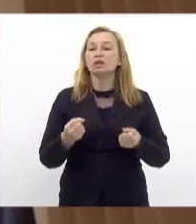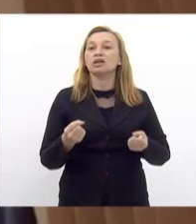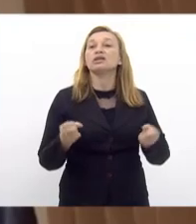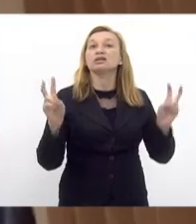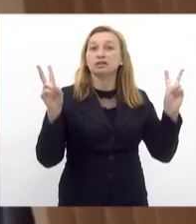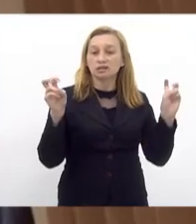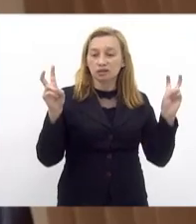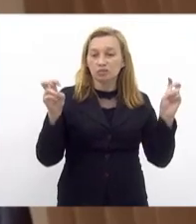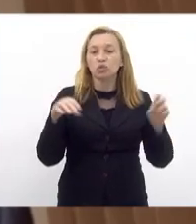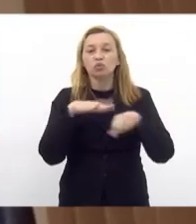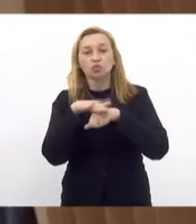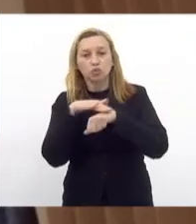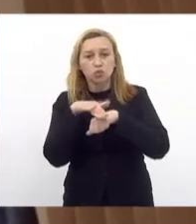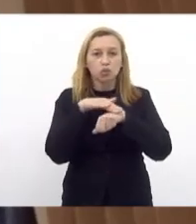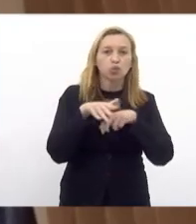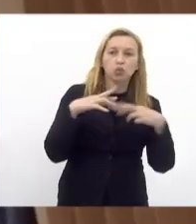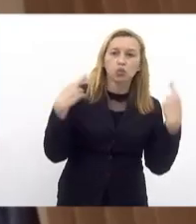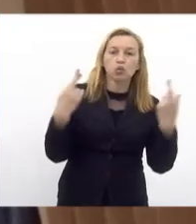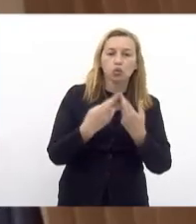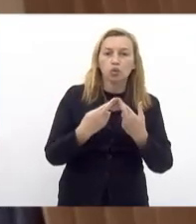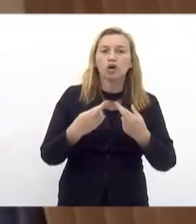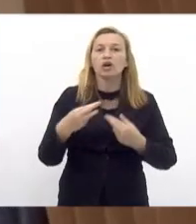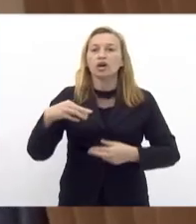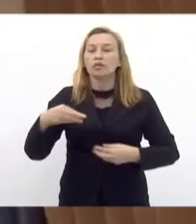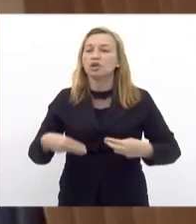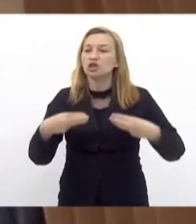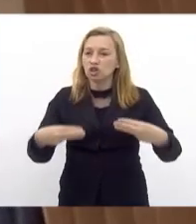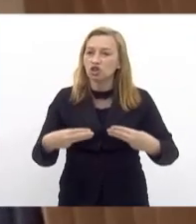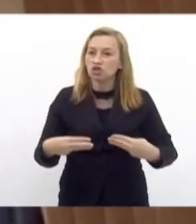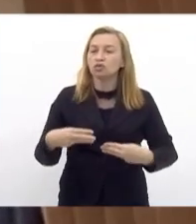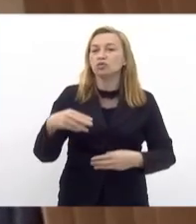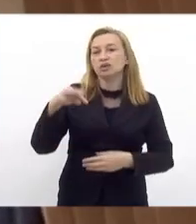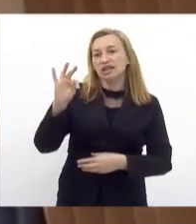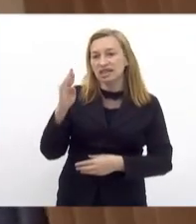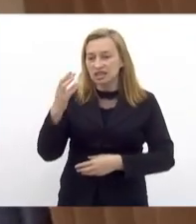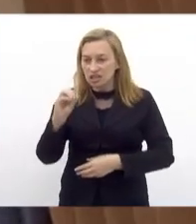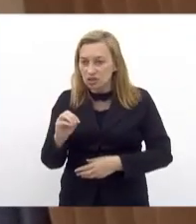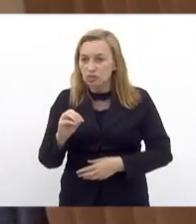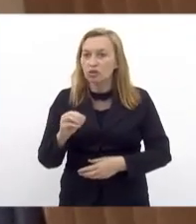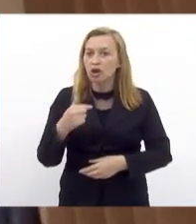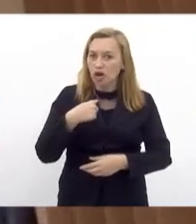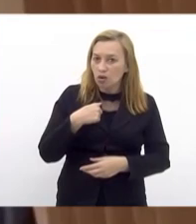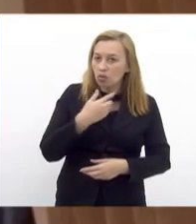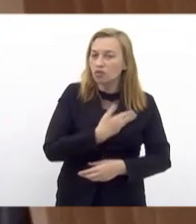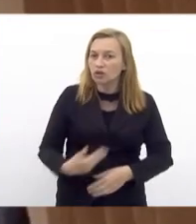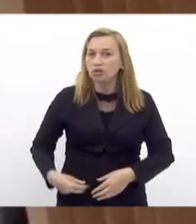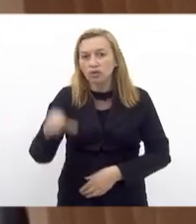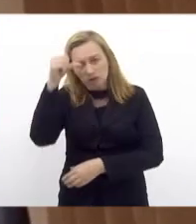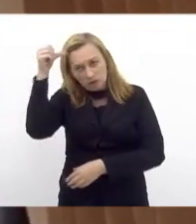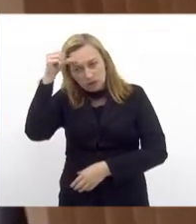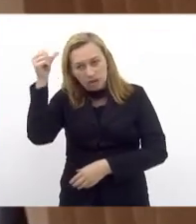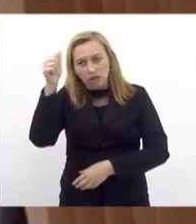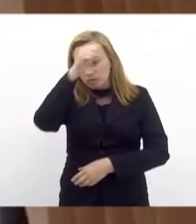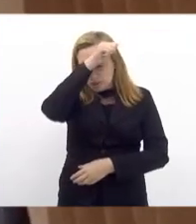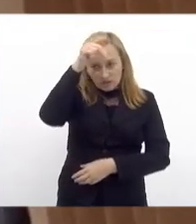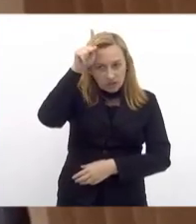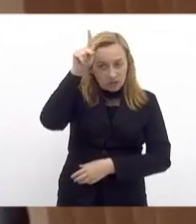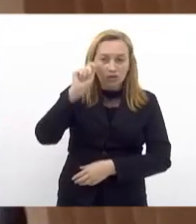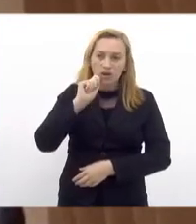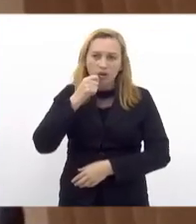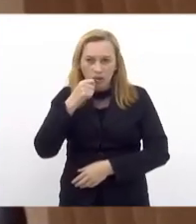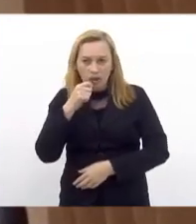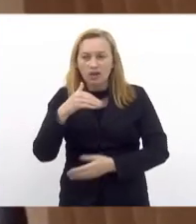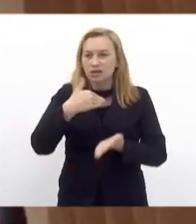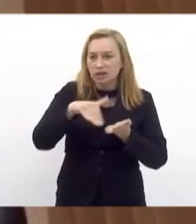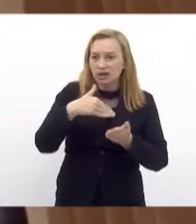gente tem conversado, tivemos uma reunião com o ministro Tarcísio, eu, governador Cláudio Castro, prefeito Eduardo Paes,